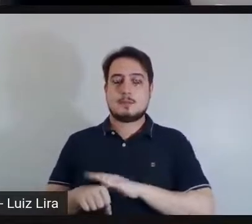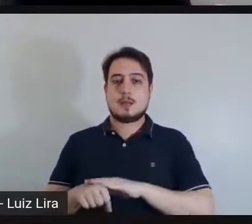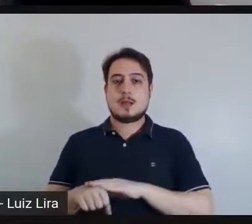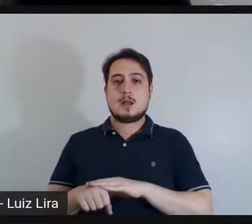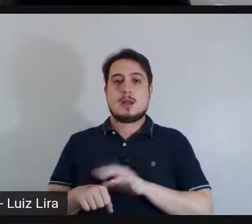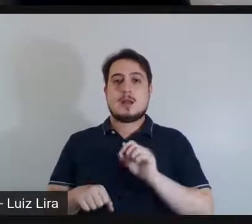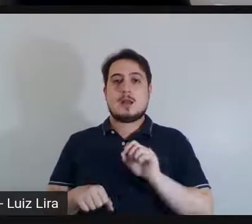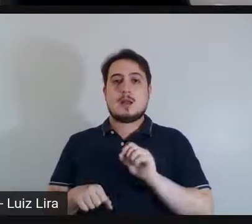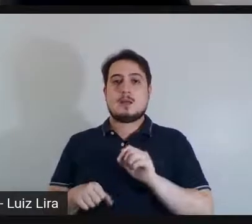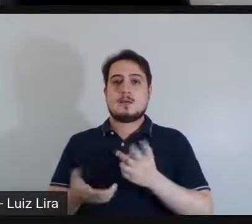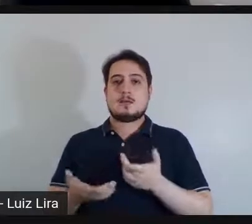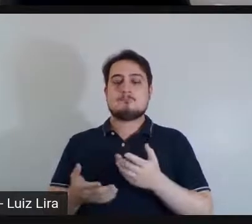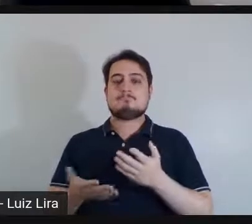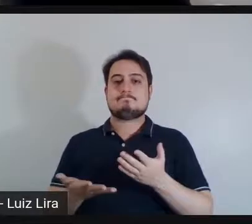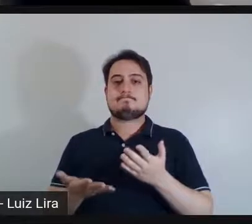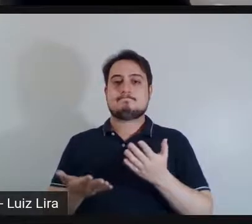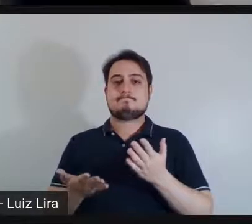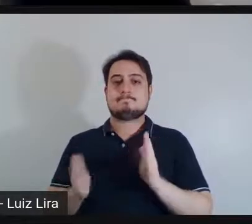justamente isso.